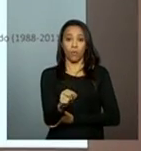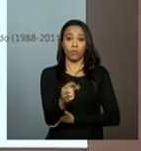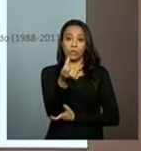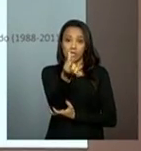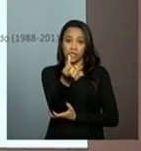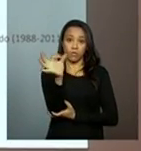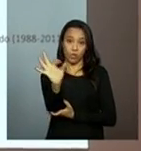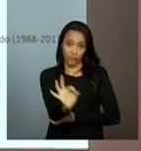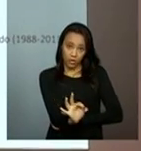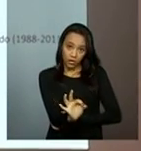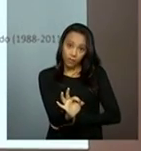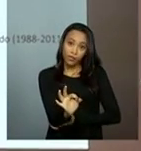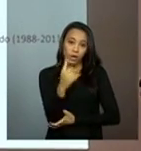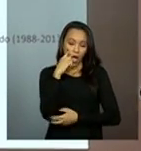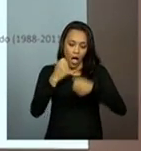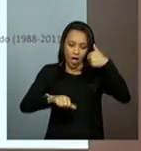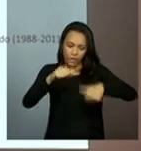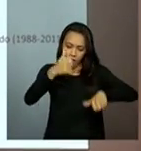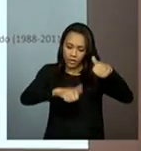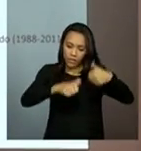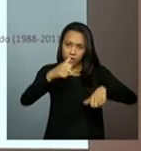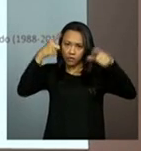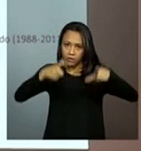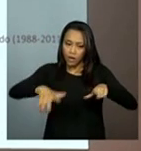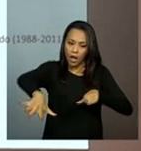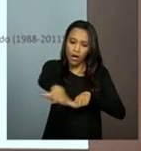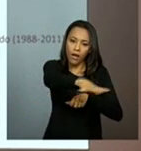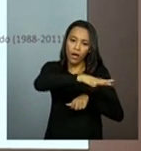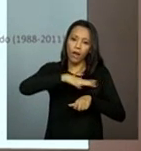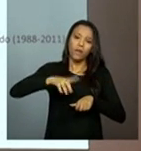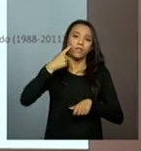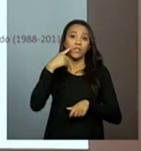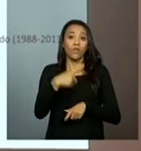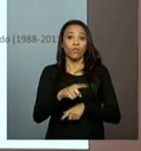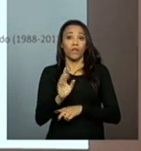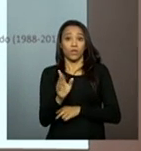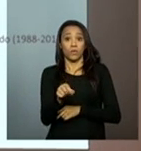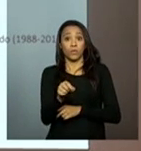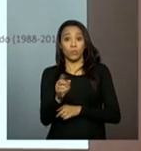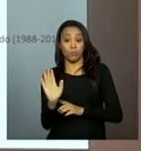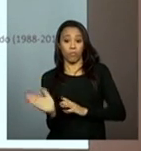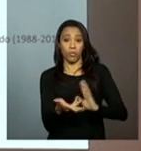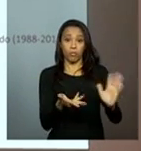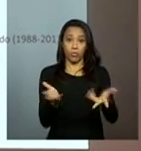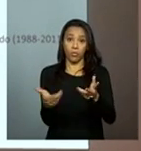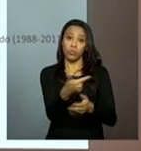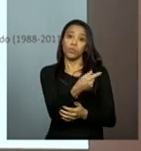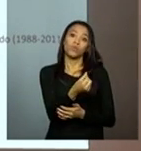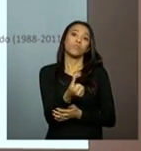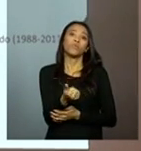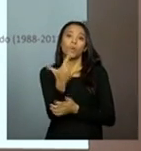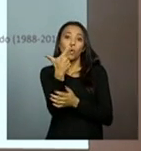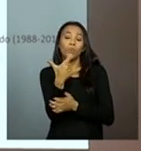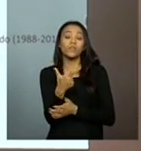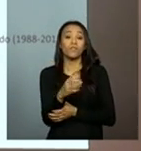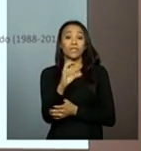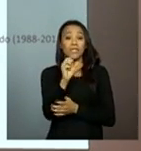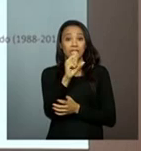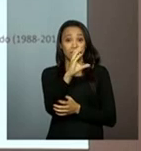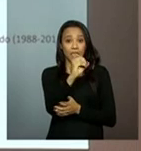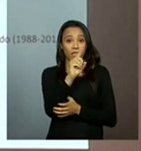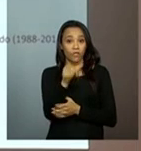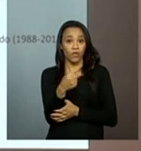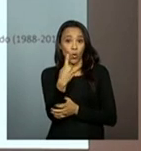78,6% a análise desses dados de floresta. Aqui o desflorestamento em 2012, 0,1% dessa área de